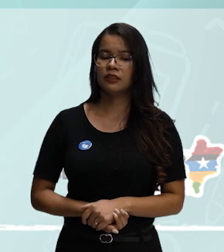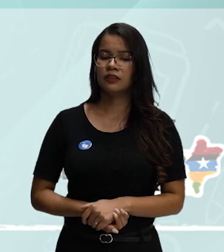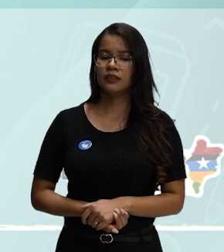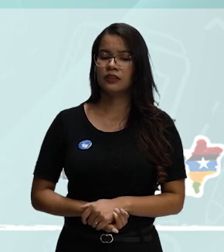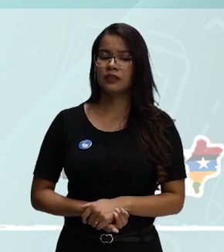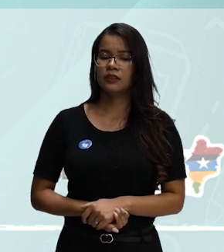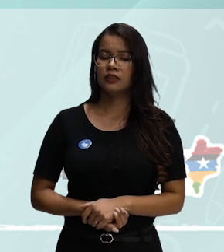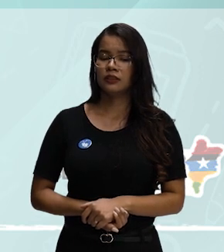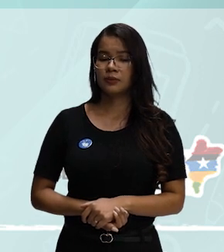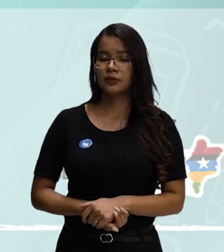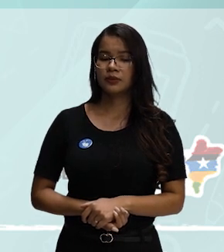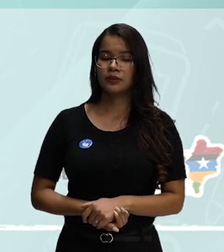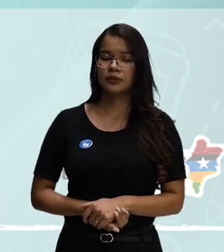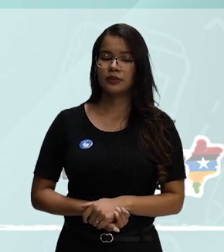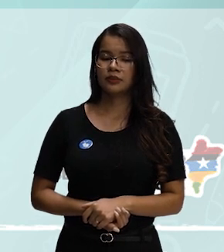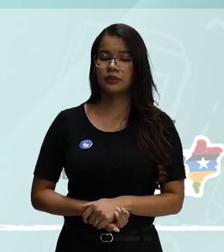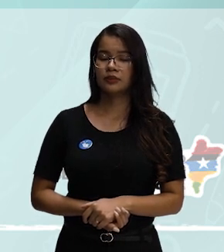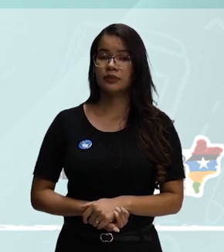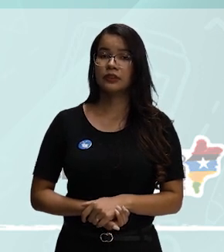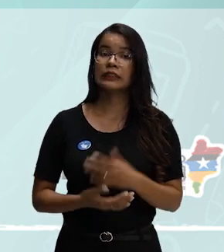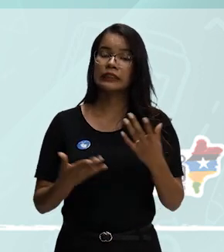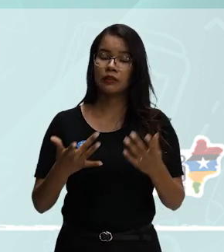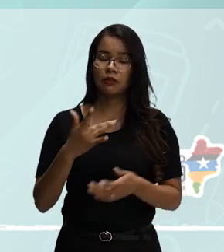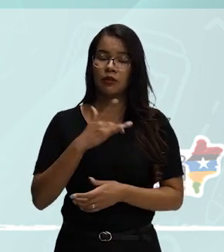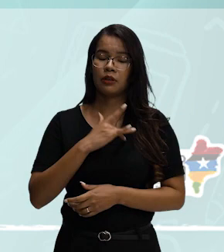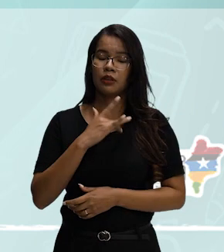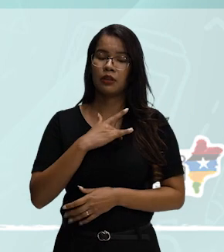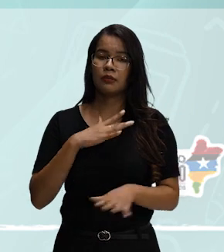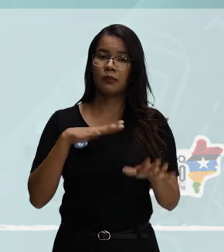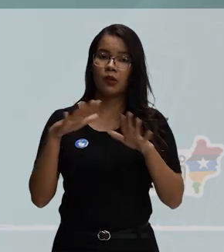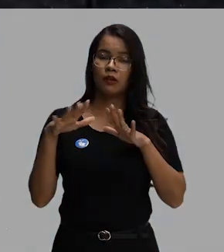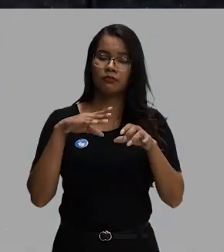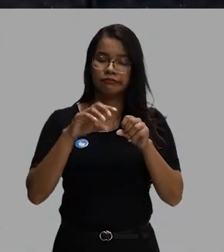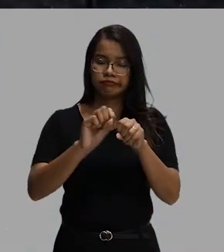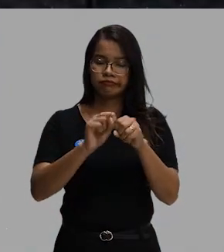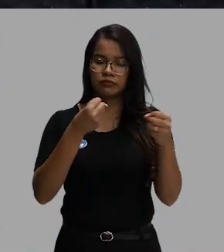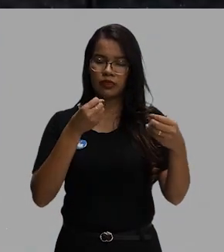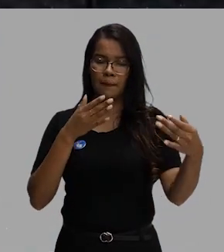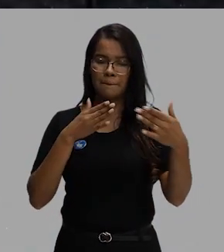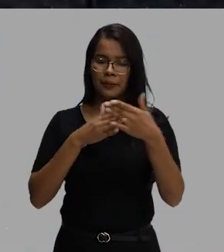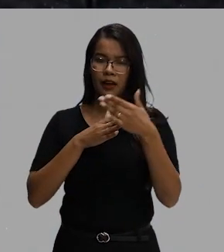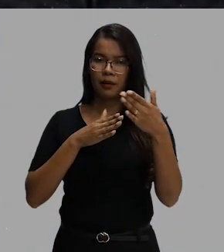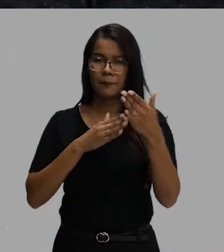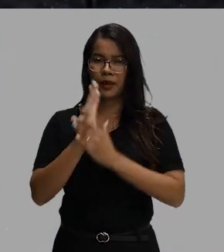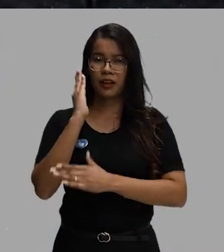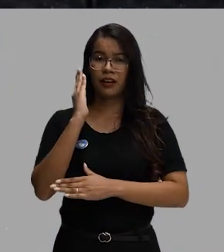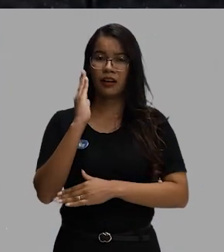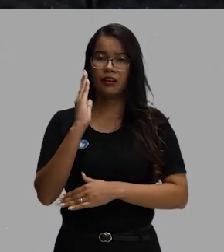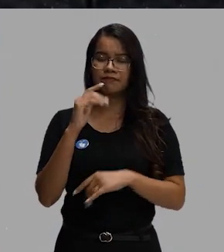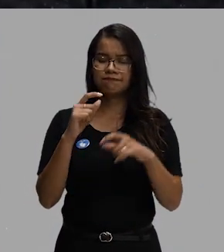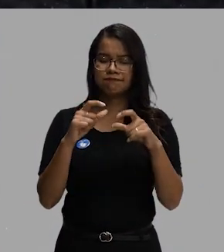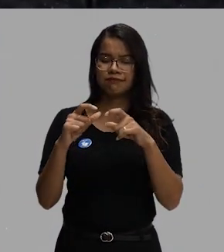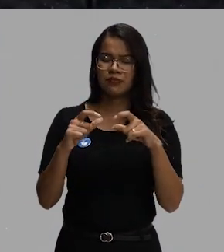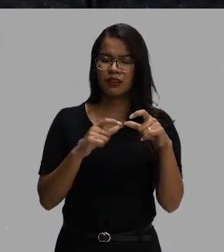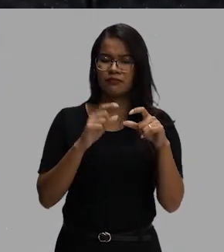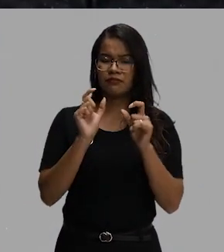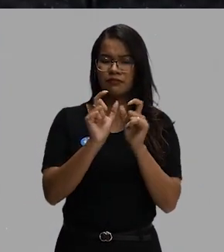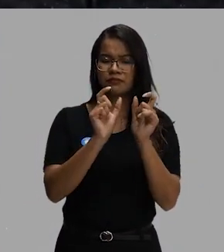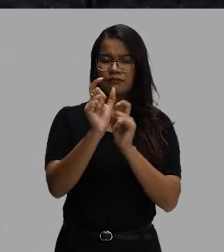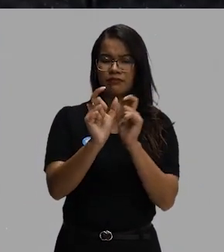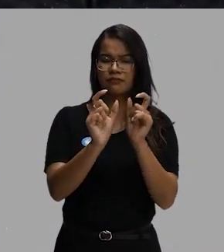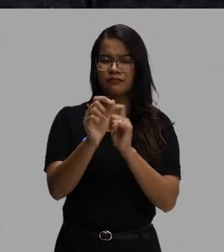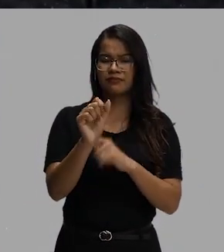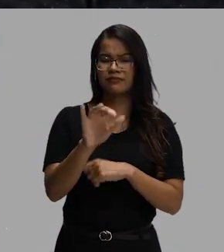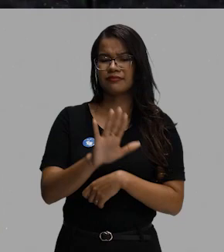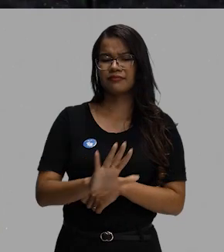rime. Então, lembrando, romantismo é um movimento de ruptura, é um movimento onde se quebra com padrões